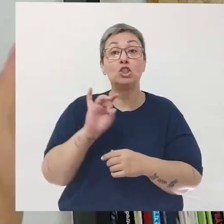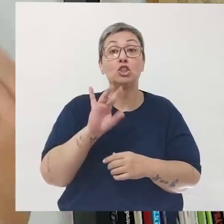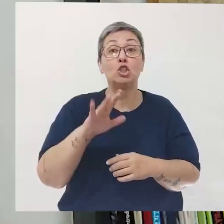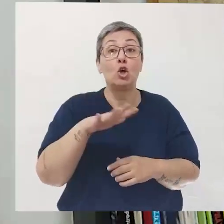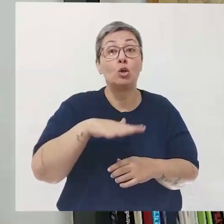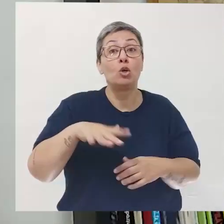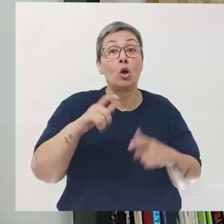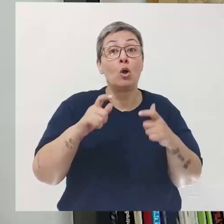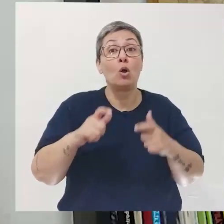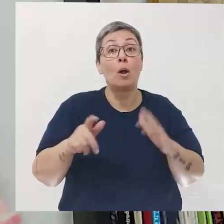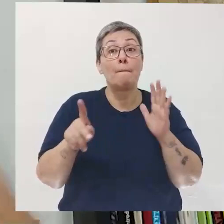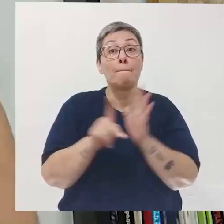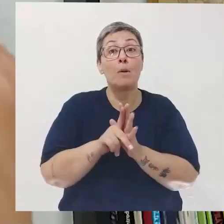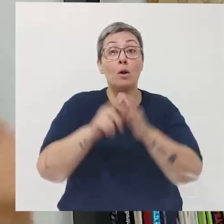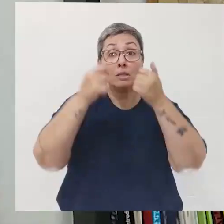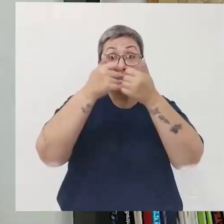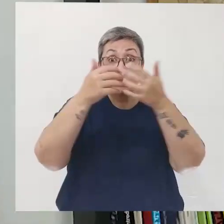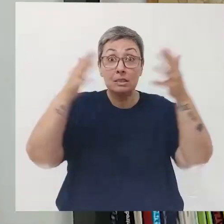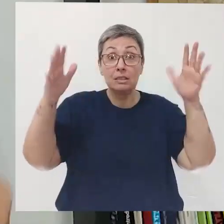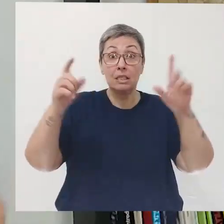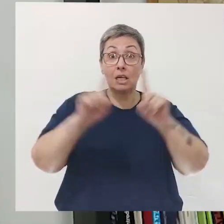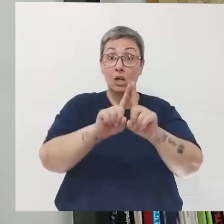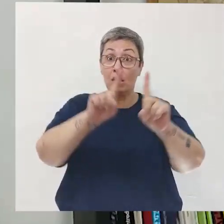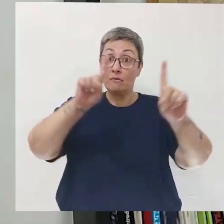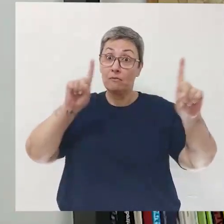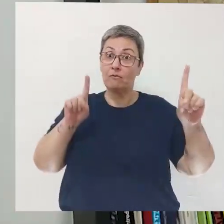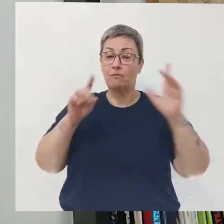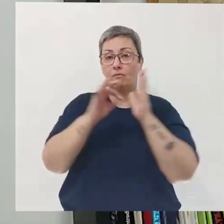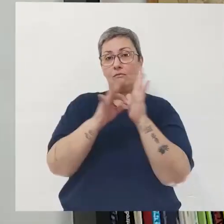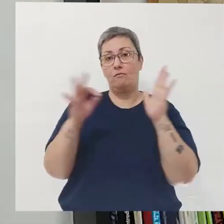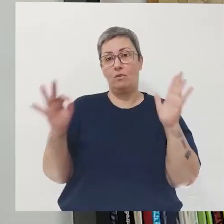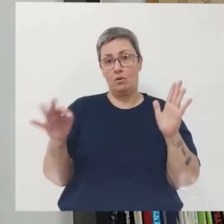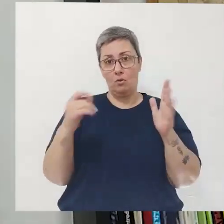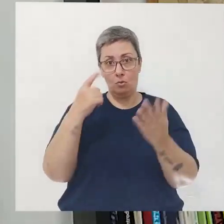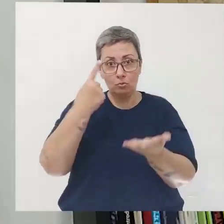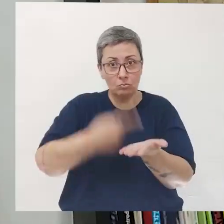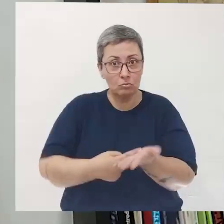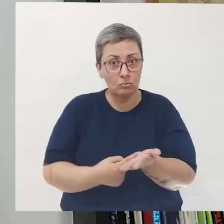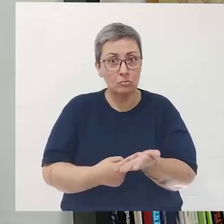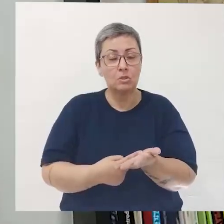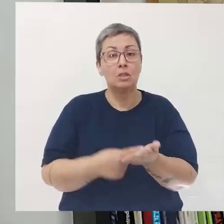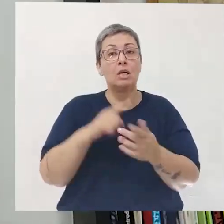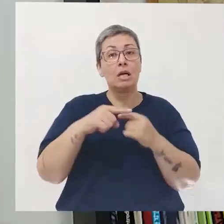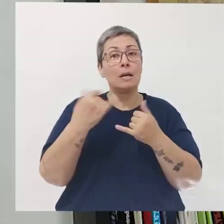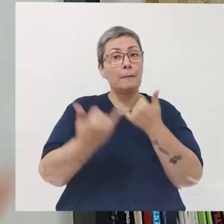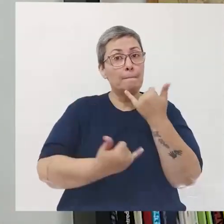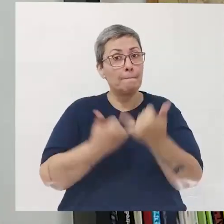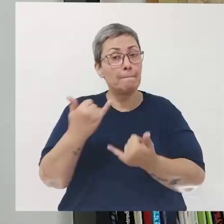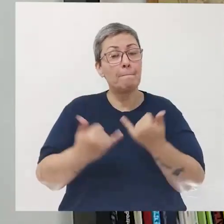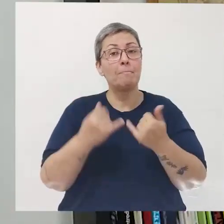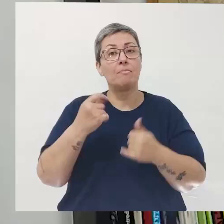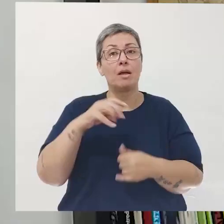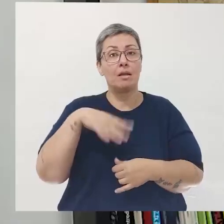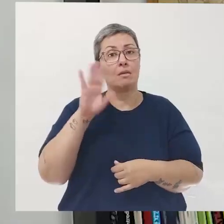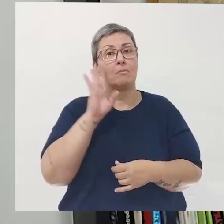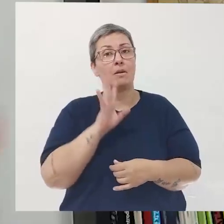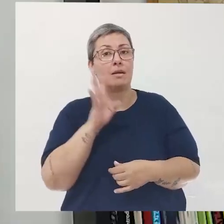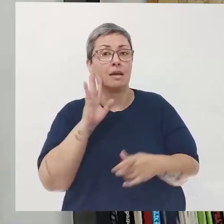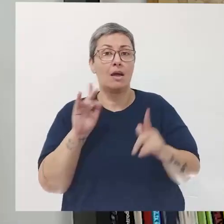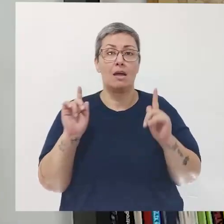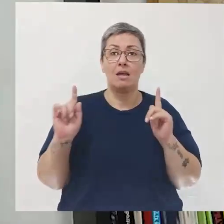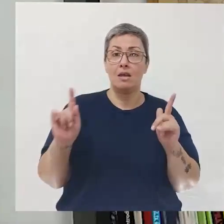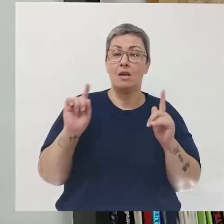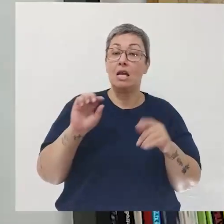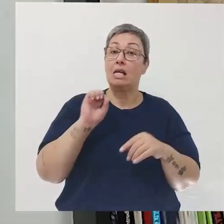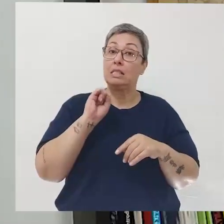pipa apenas em locais abertos e afastados da rede elétrica, combinado? Porque a brincadeira, ela fica